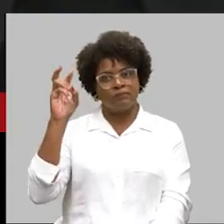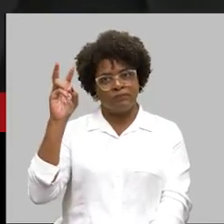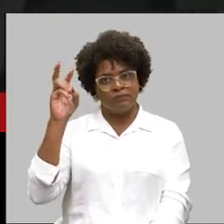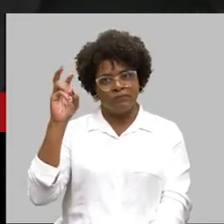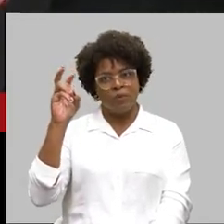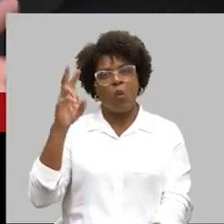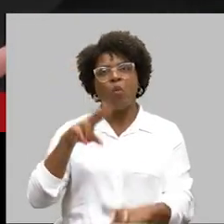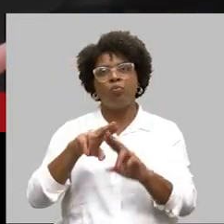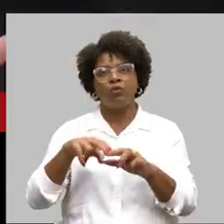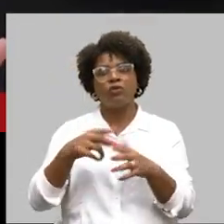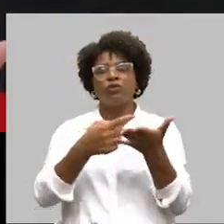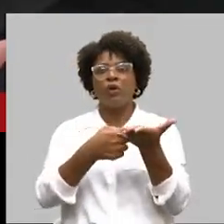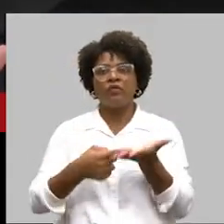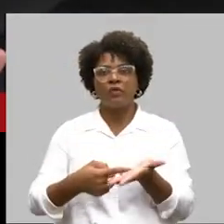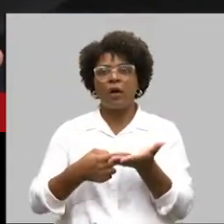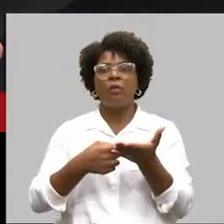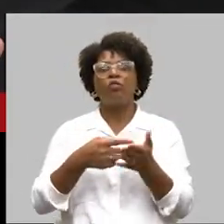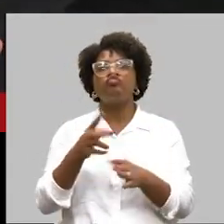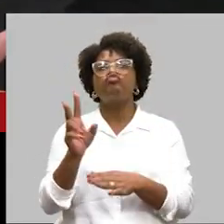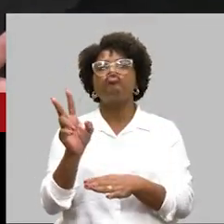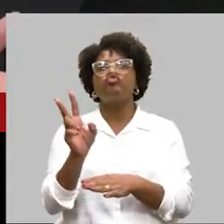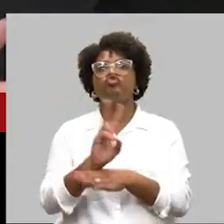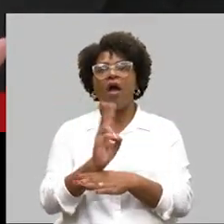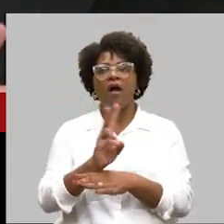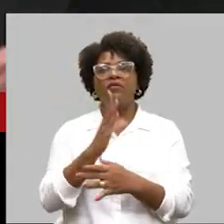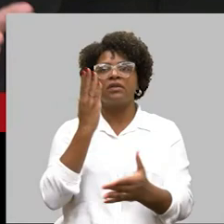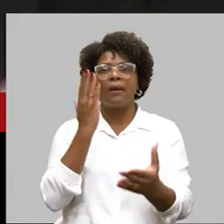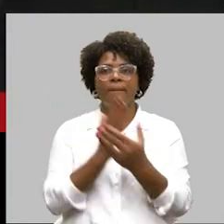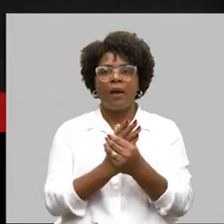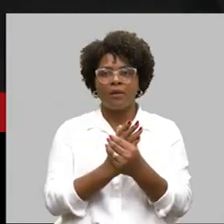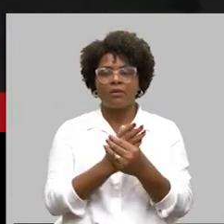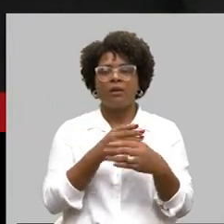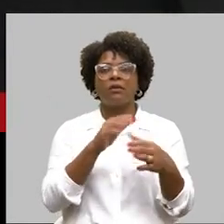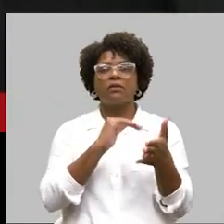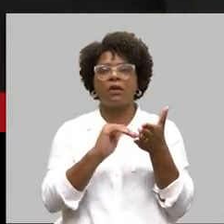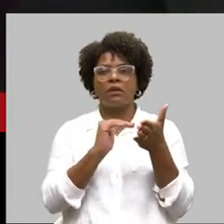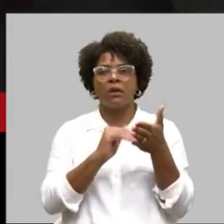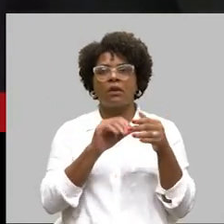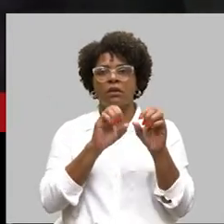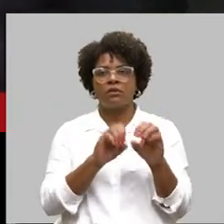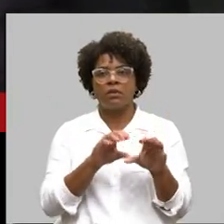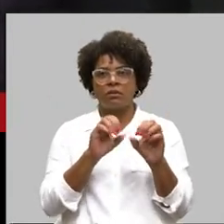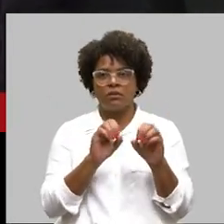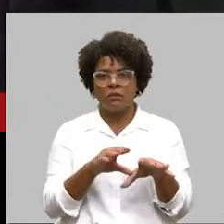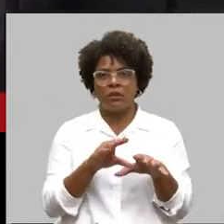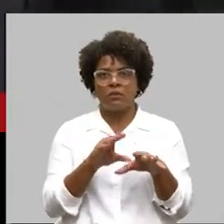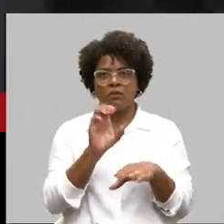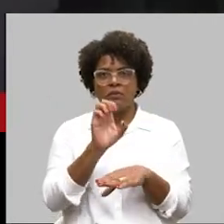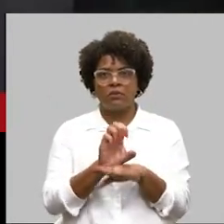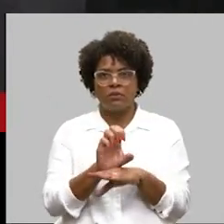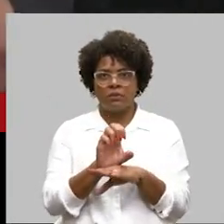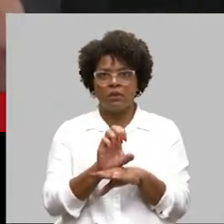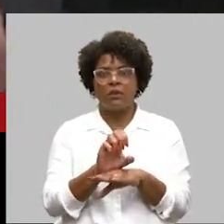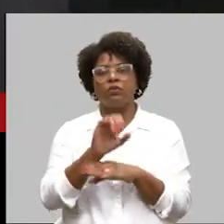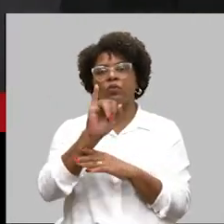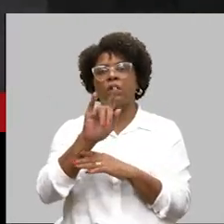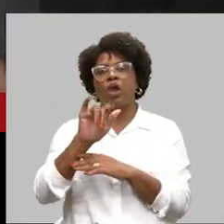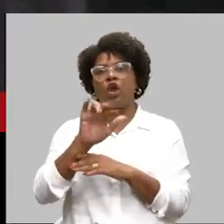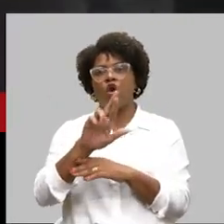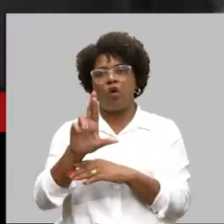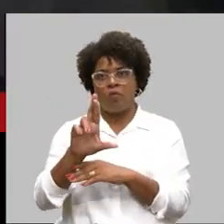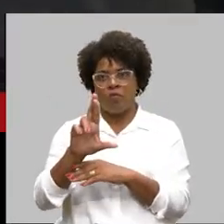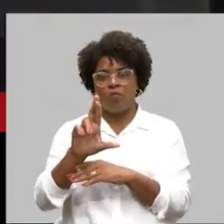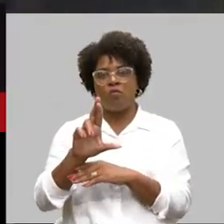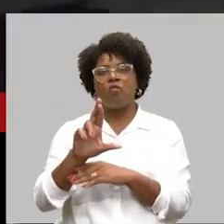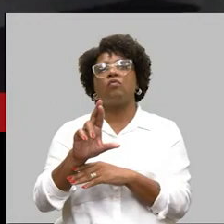da pasta da Secretaria de Estado da Educação para participar que é o secretário de estado e educação Igor eh eu